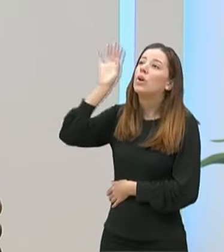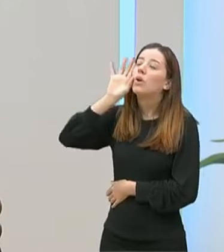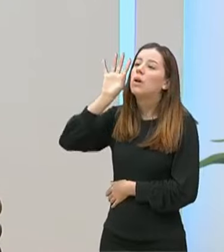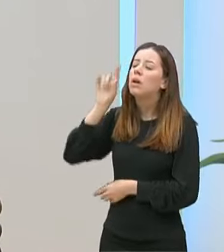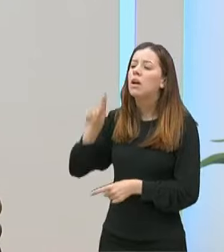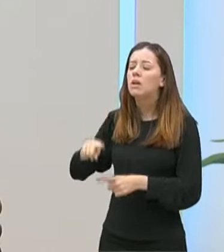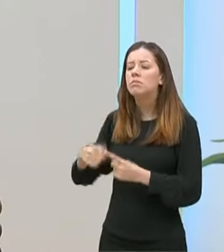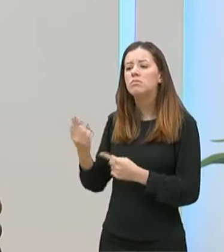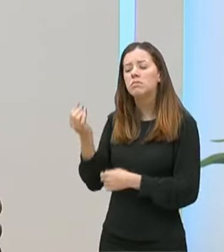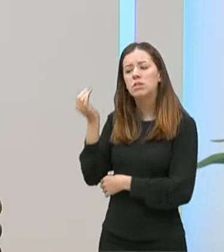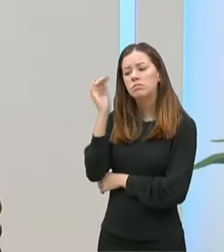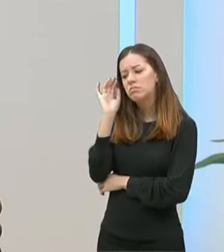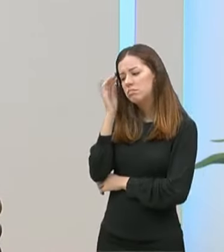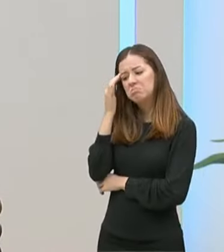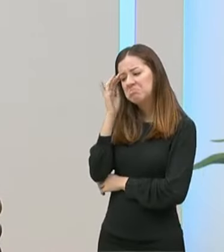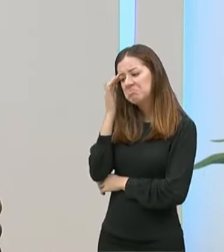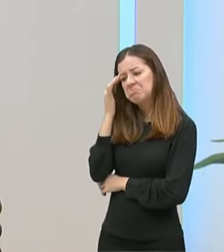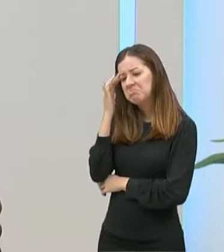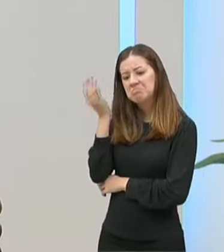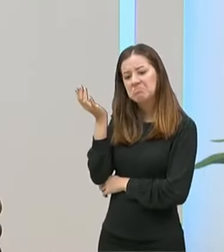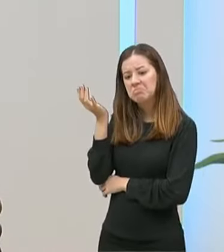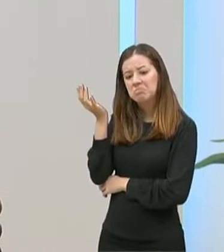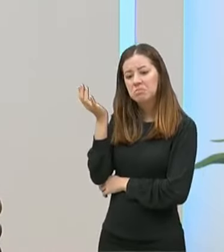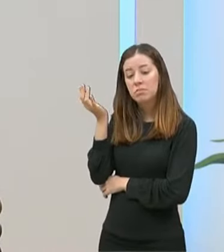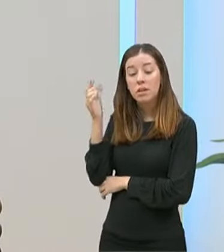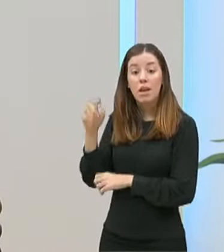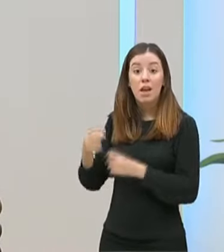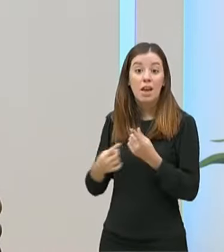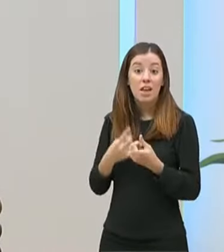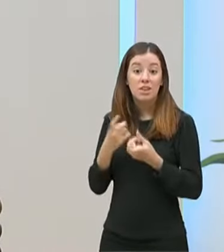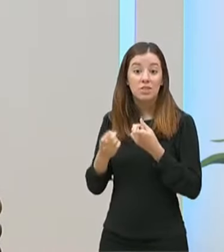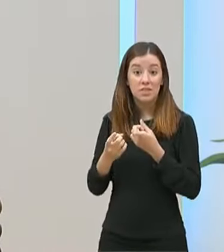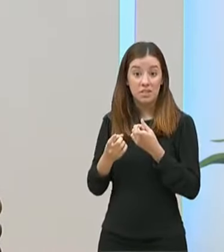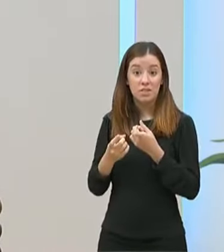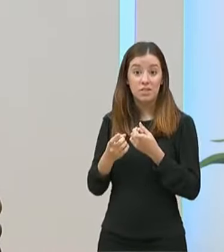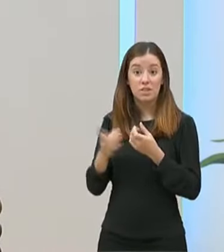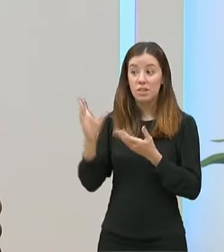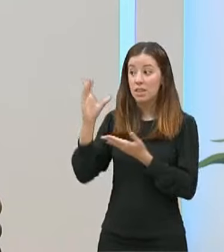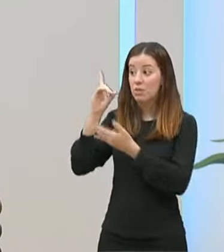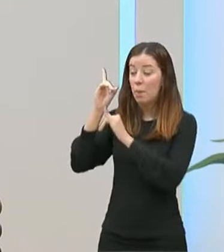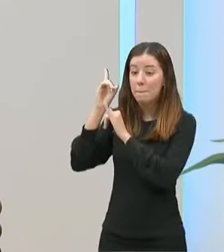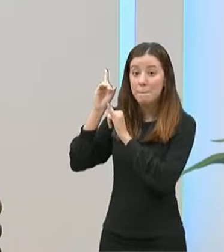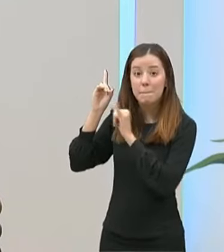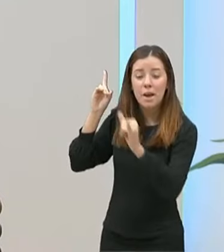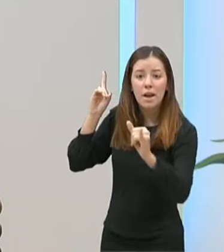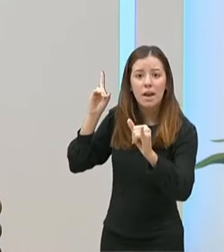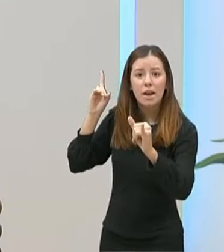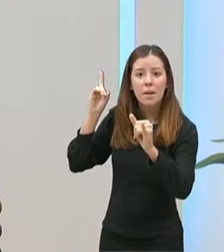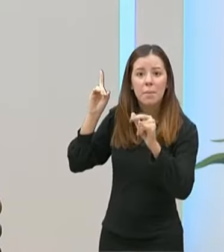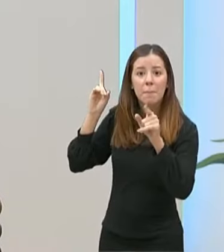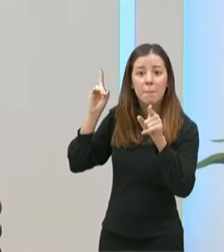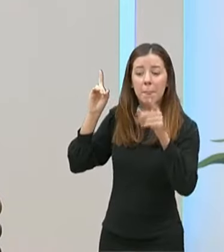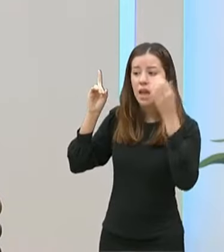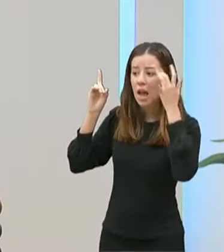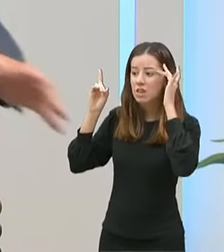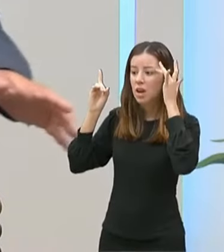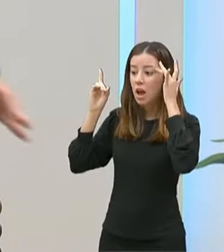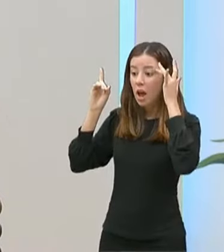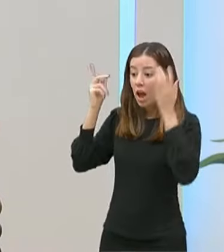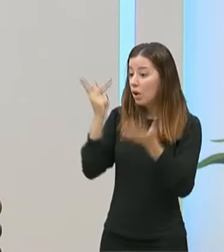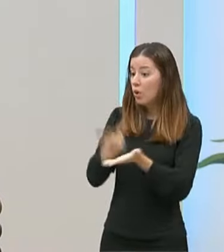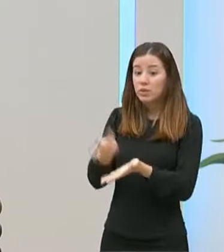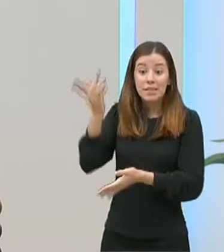você de repente Deus falar alguma coisa e a fala de Deus foi tão forte que a gente imagina que no dia de amanhã já vai acontecer e a